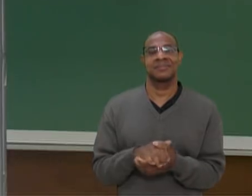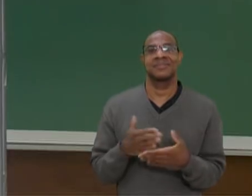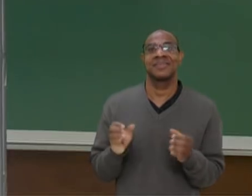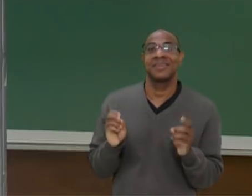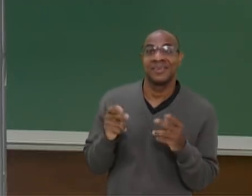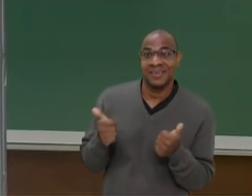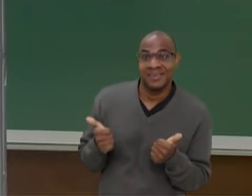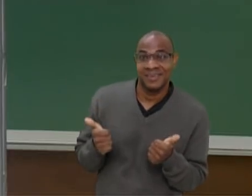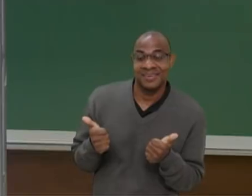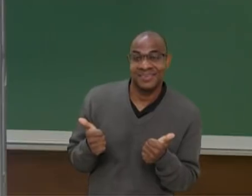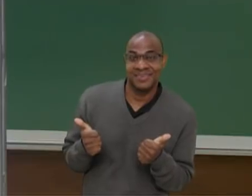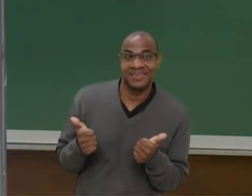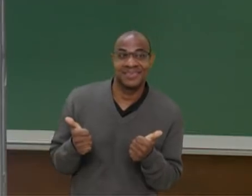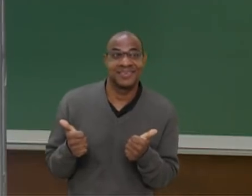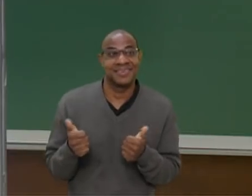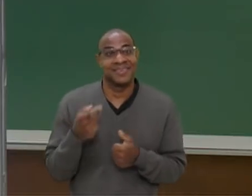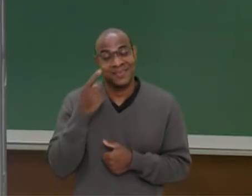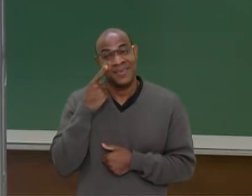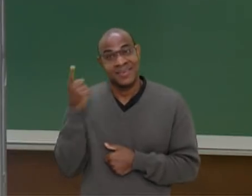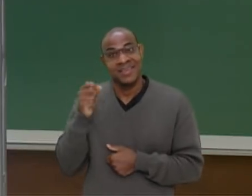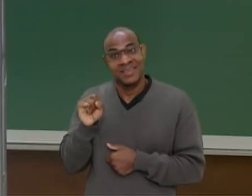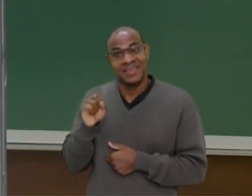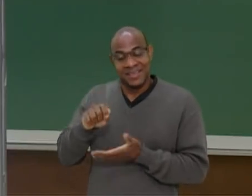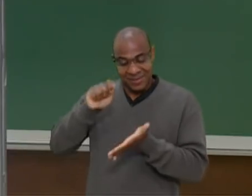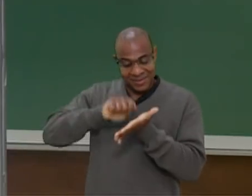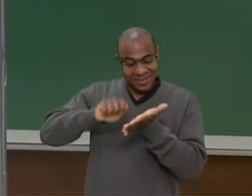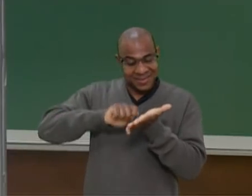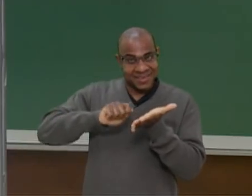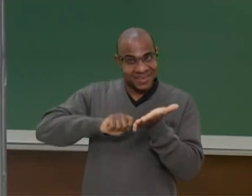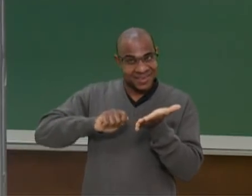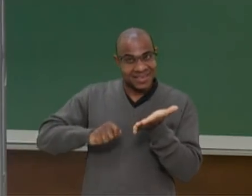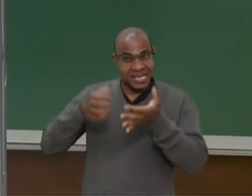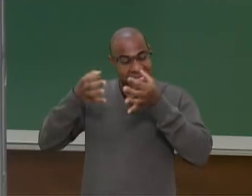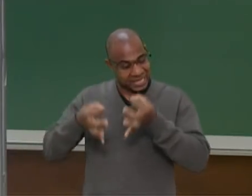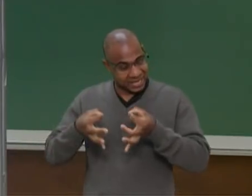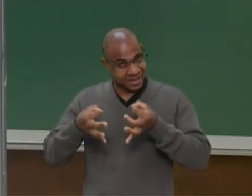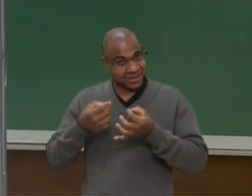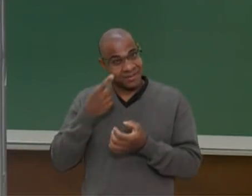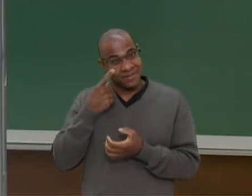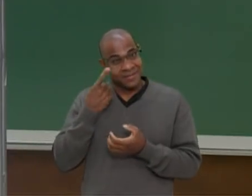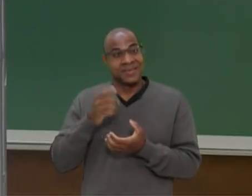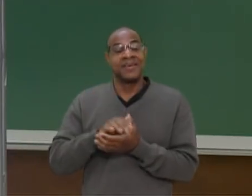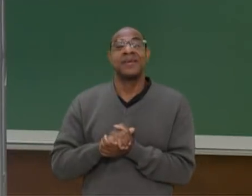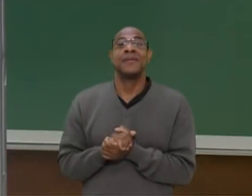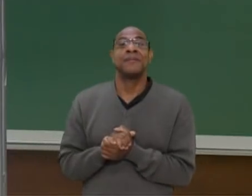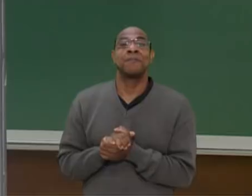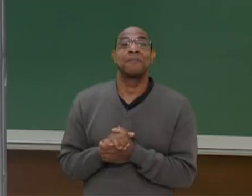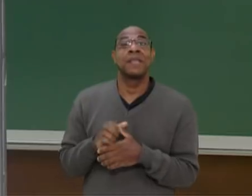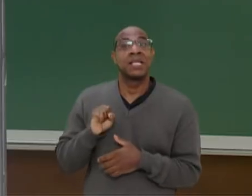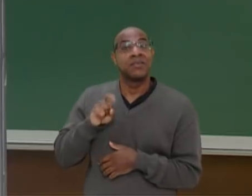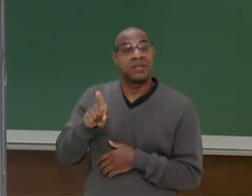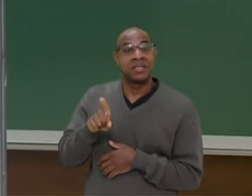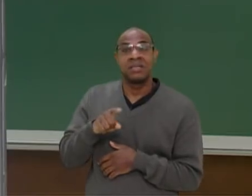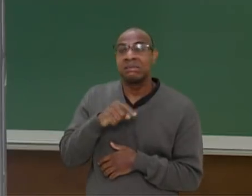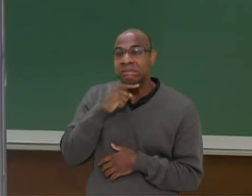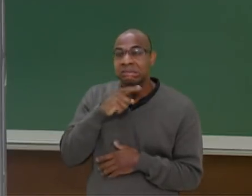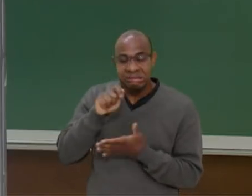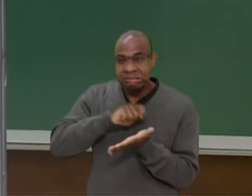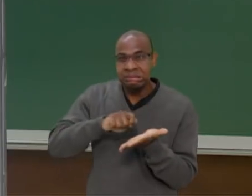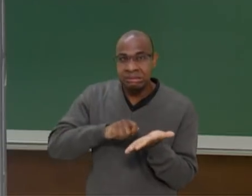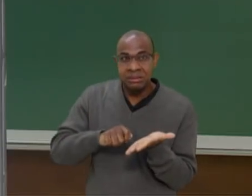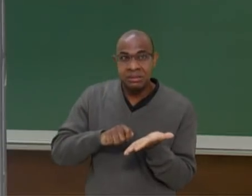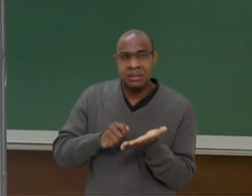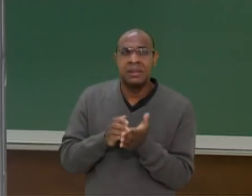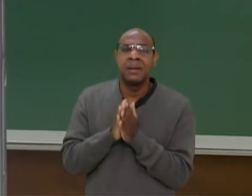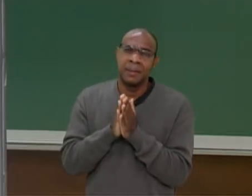Ok? Vamos lá ver se vocês anotaram exatamente como que está aqui a minha telinha. Se você não anotou, eu